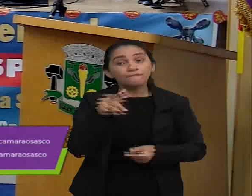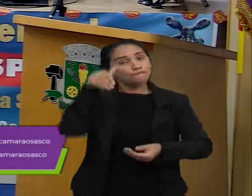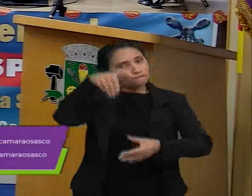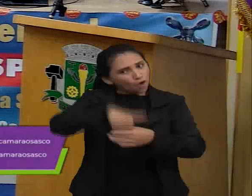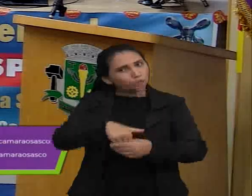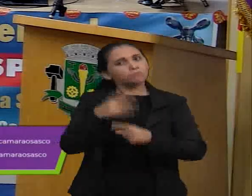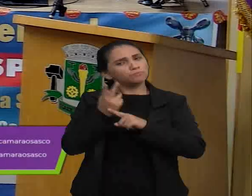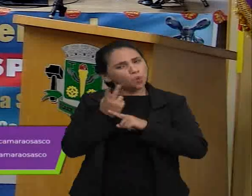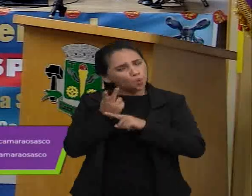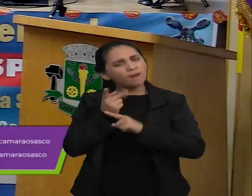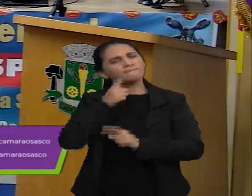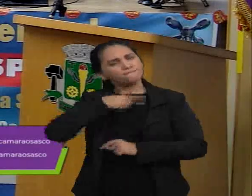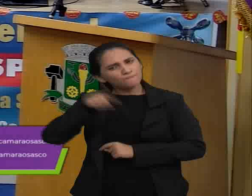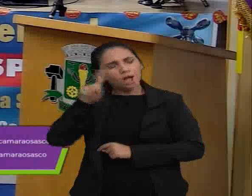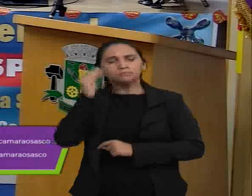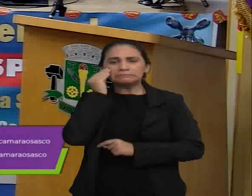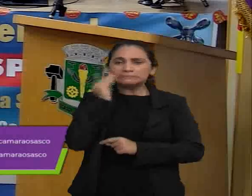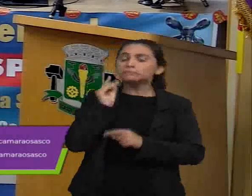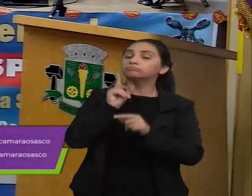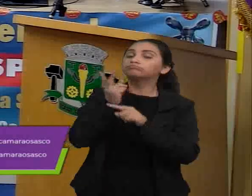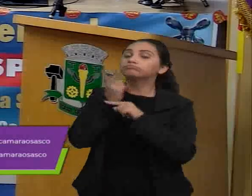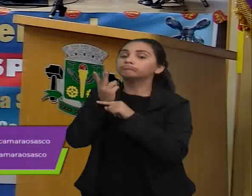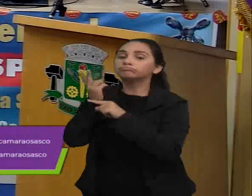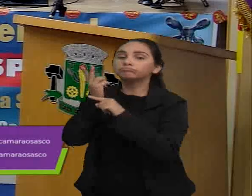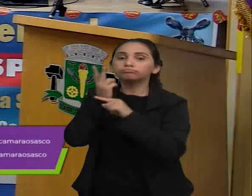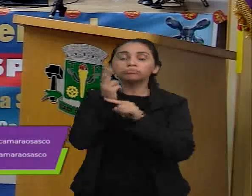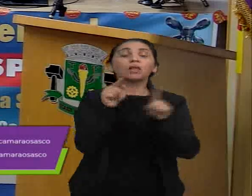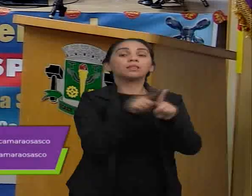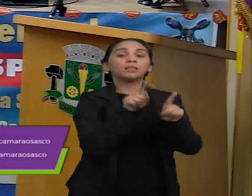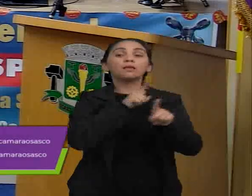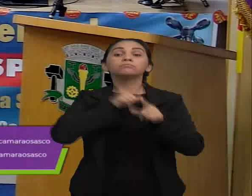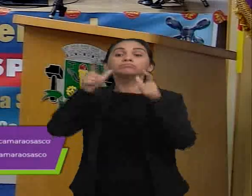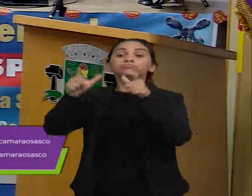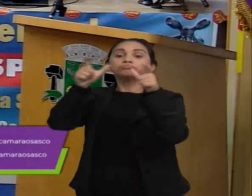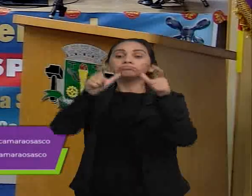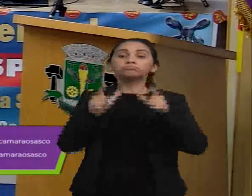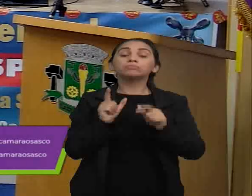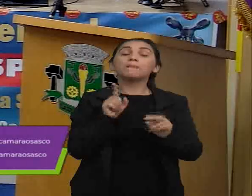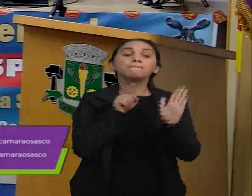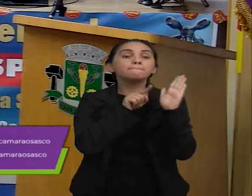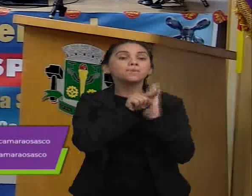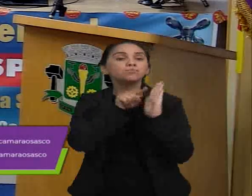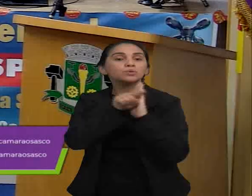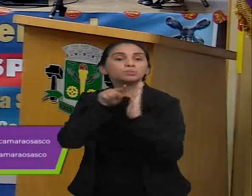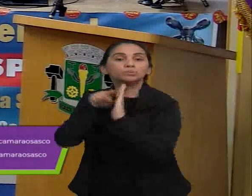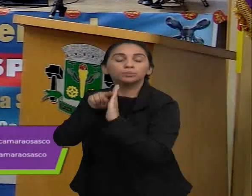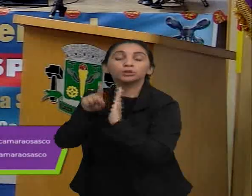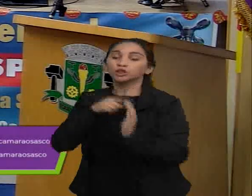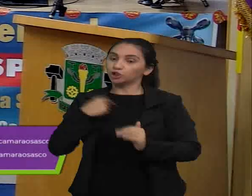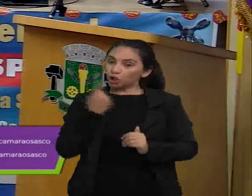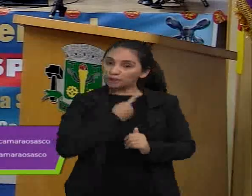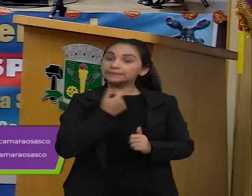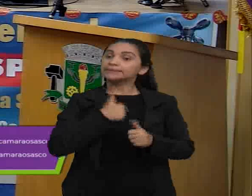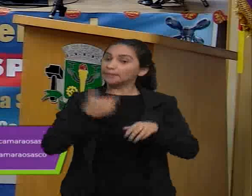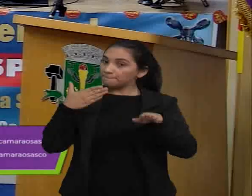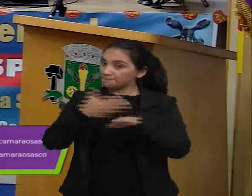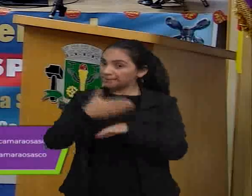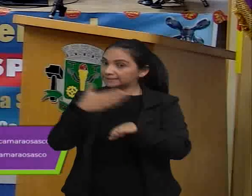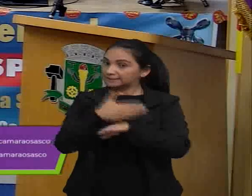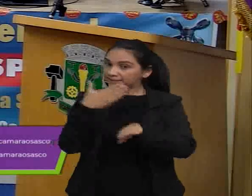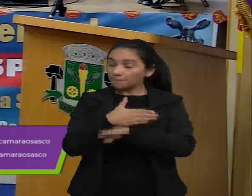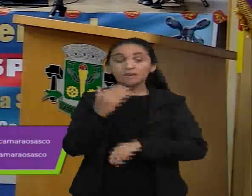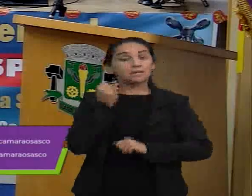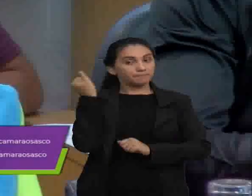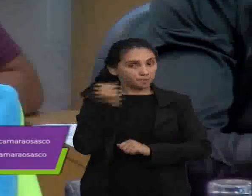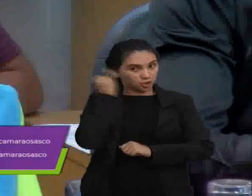vote, procure as banquinhas, pode procurar a Tivós também, o Cinta Ema, para se informar, que todos nós estamos participando dessa grande